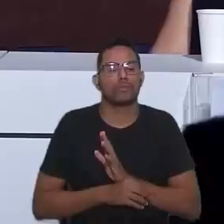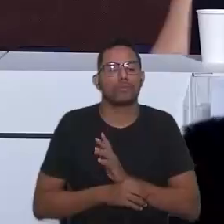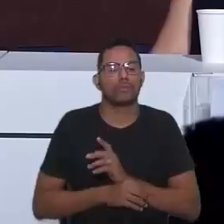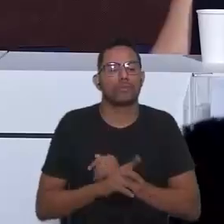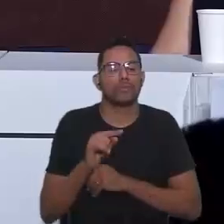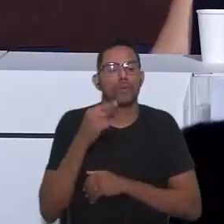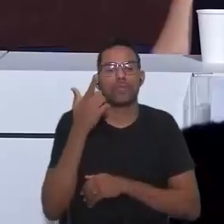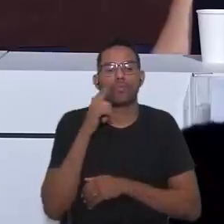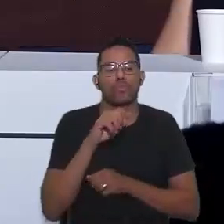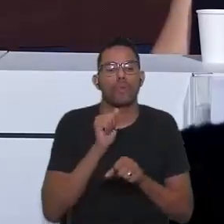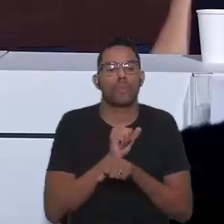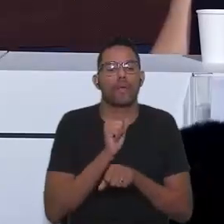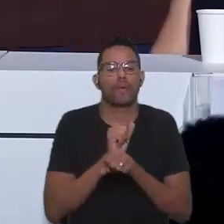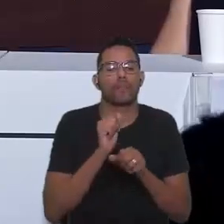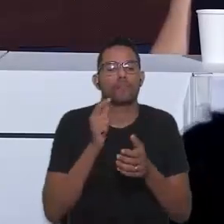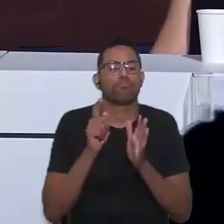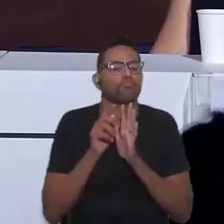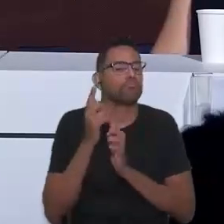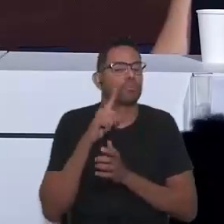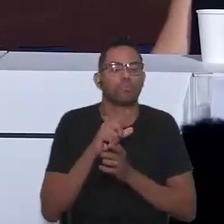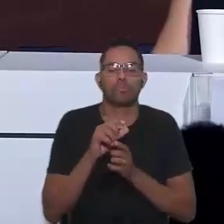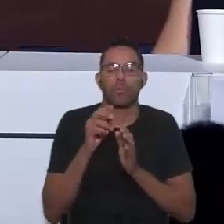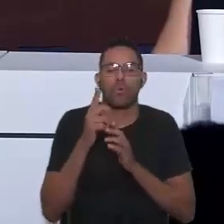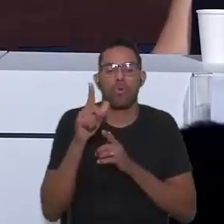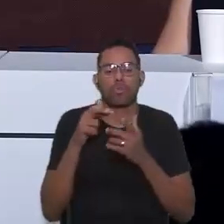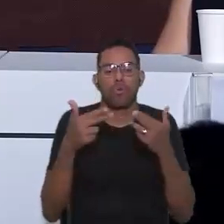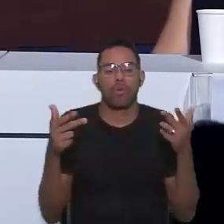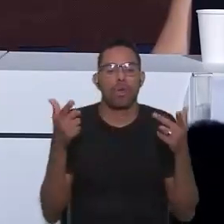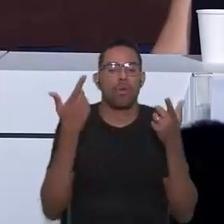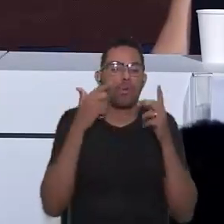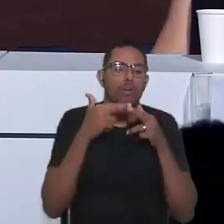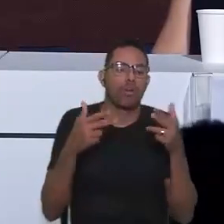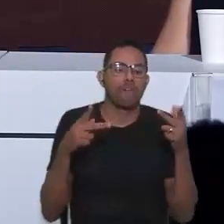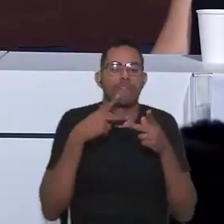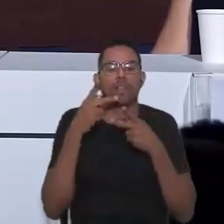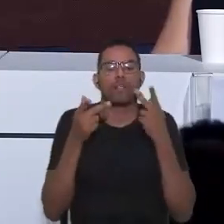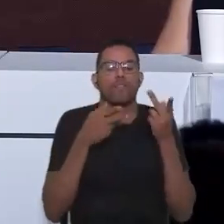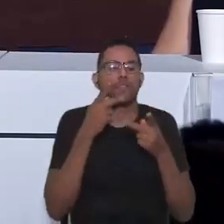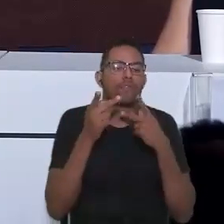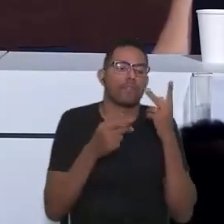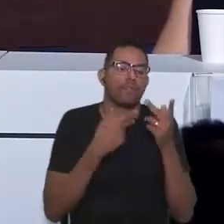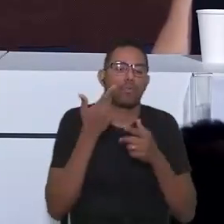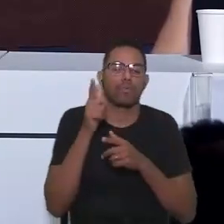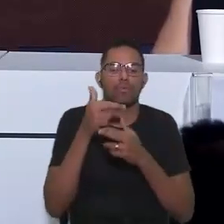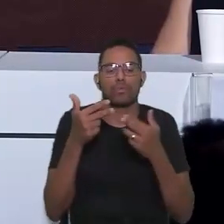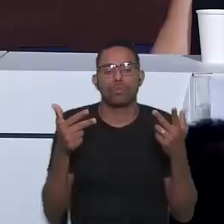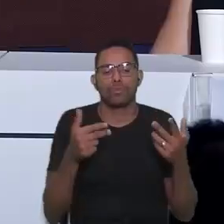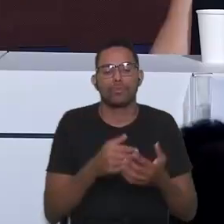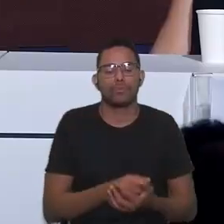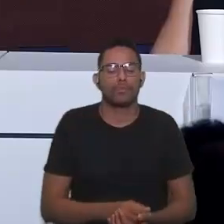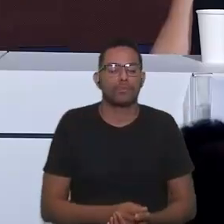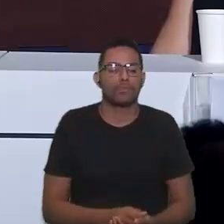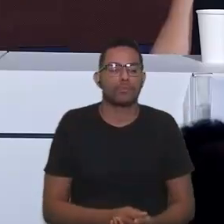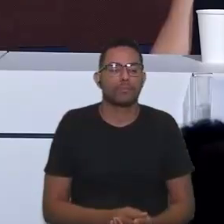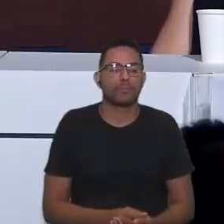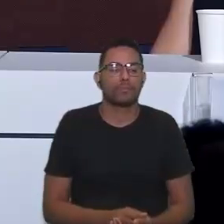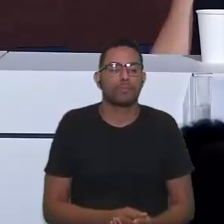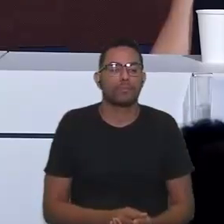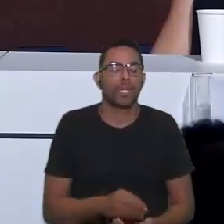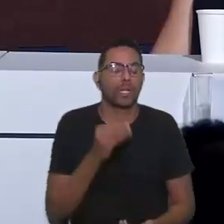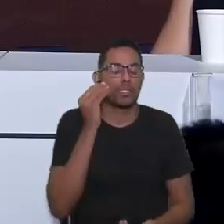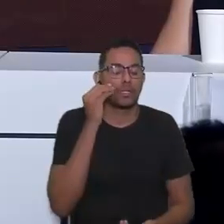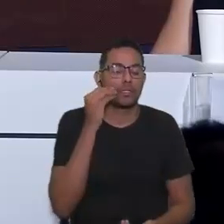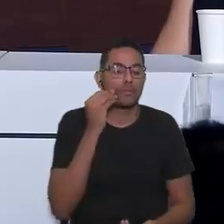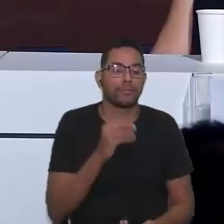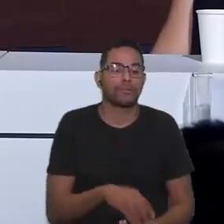eu depois não consegui parar de escrever umas outras coisas e de falar umas outras coisas e de